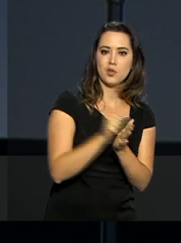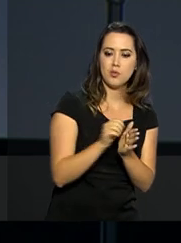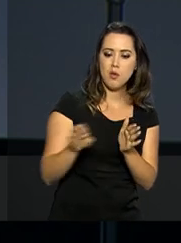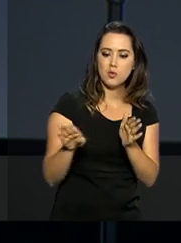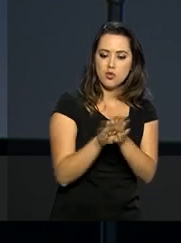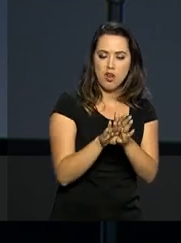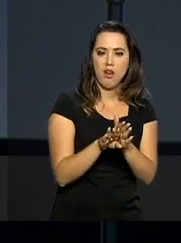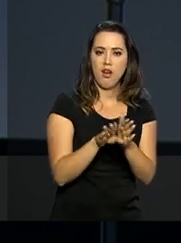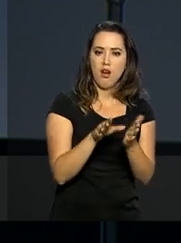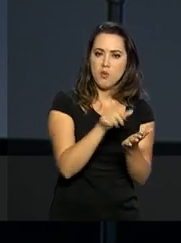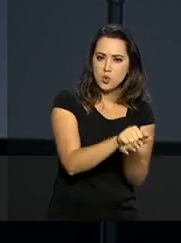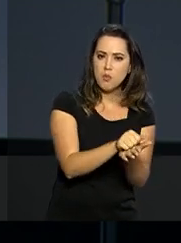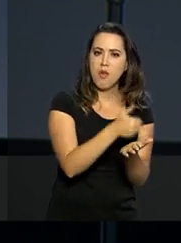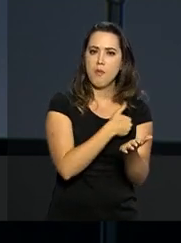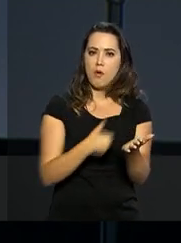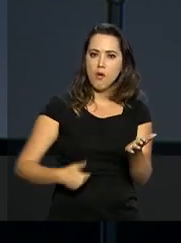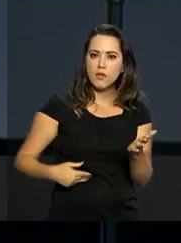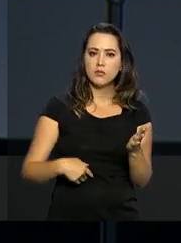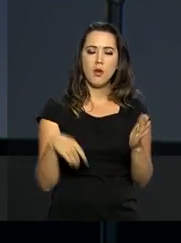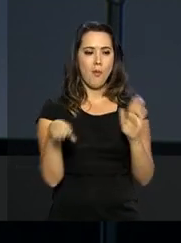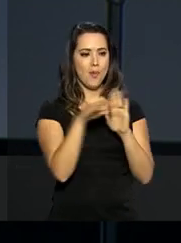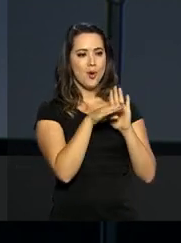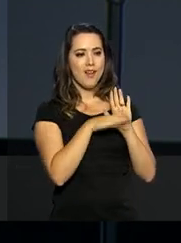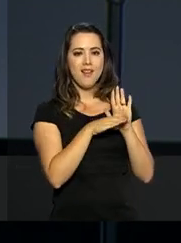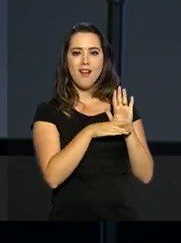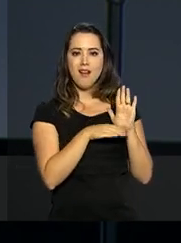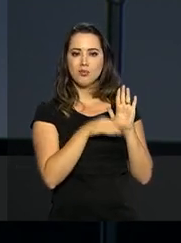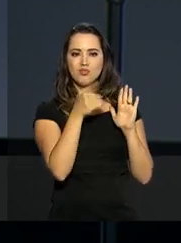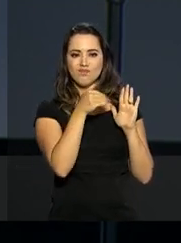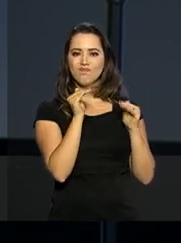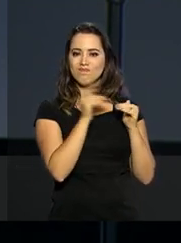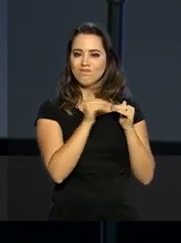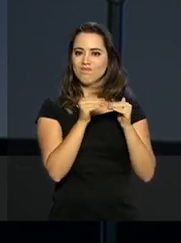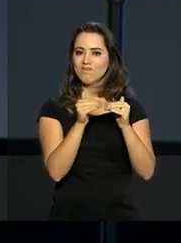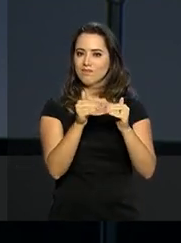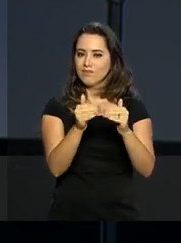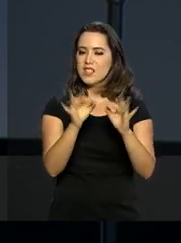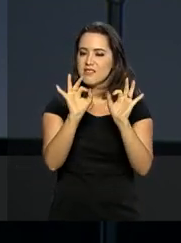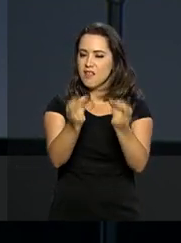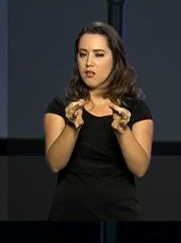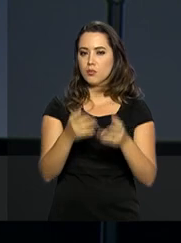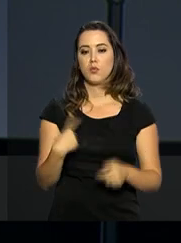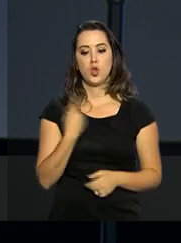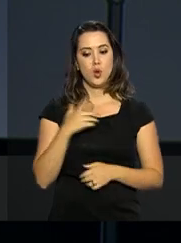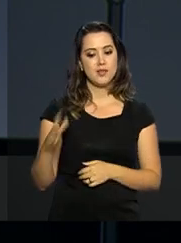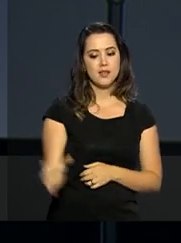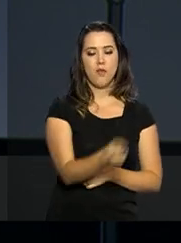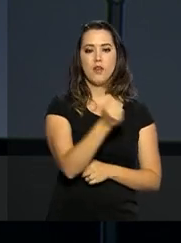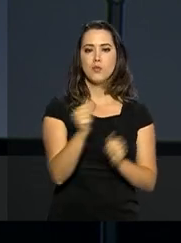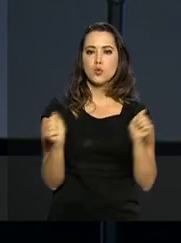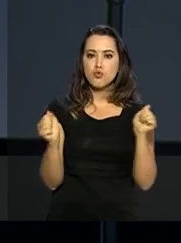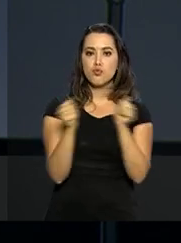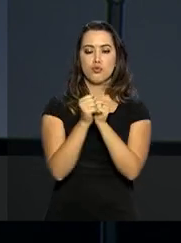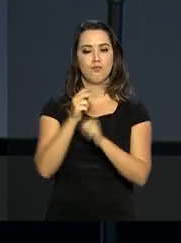aquele programa. De modo que, por isso que eu digo, nós salvamos coletivamente o país. E